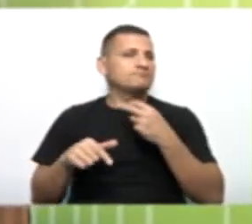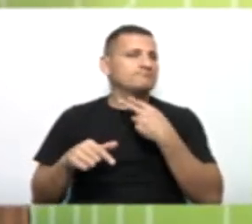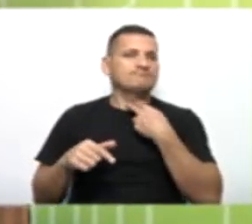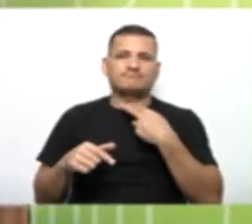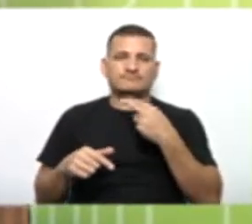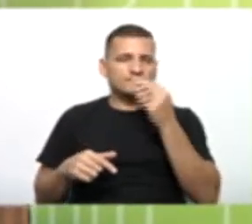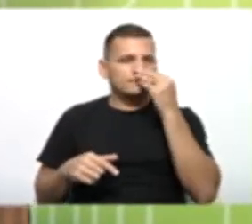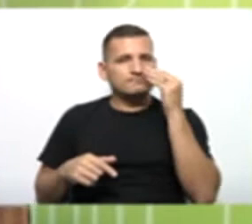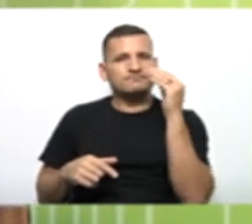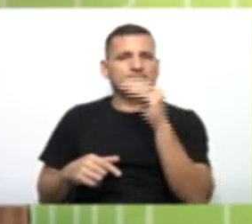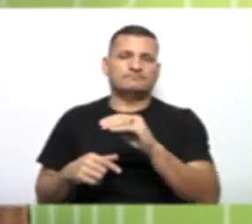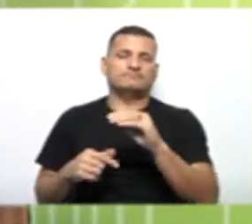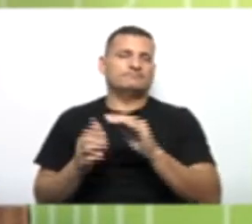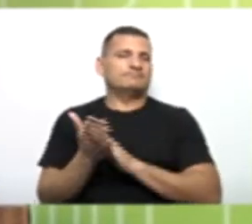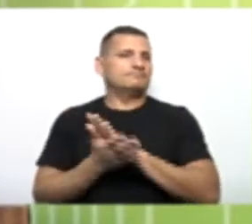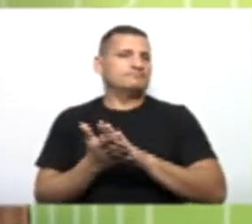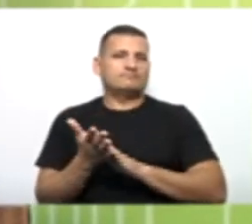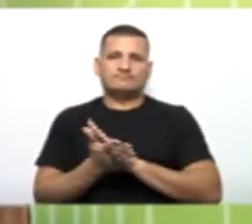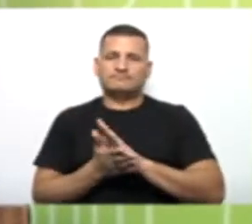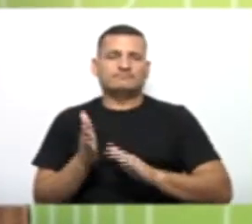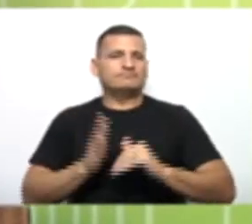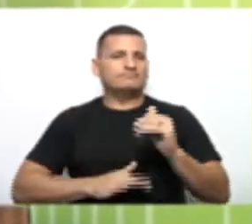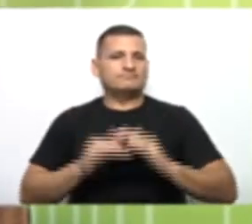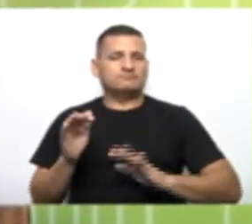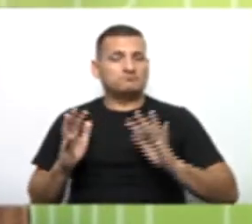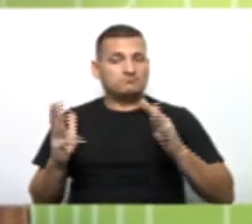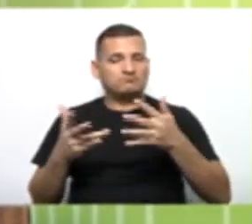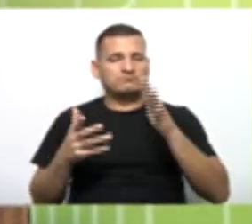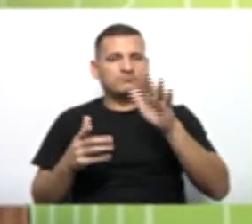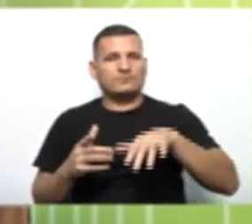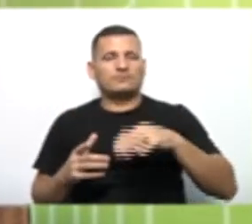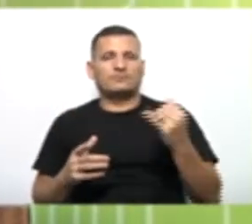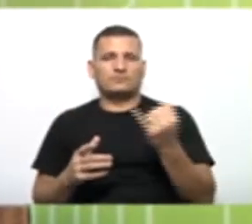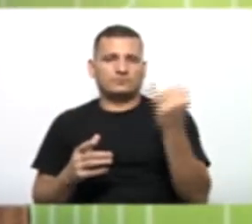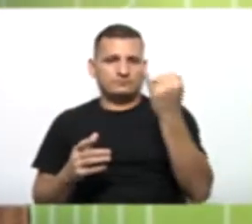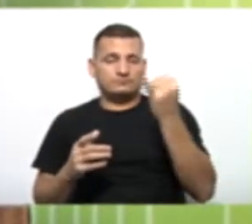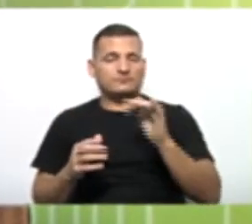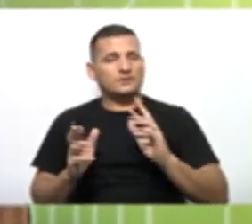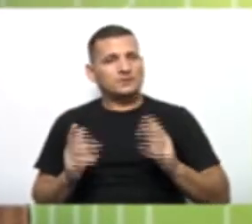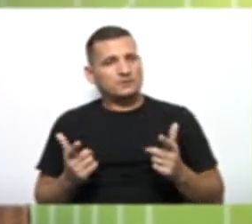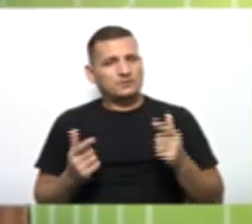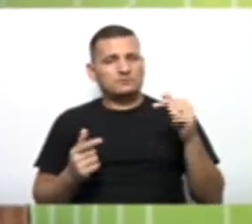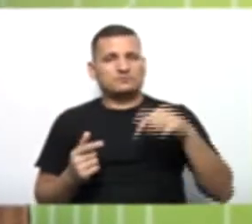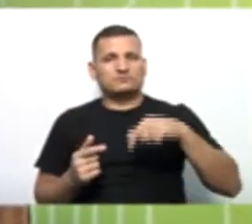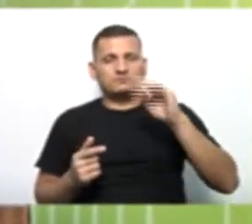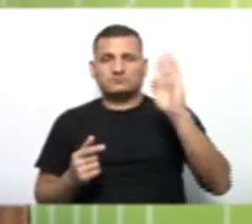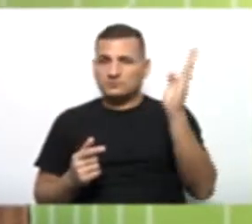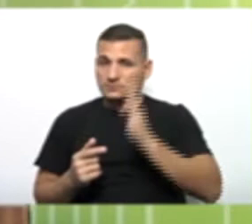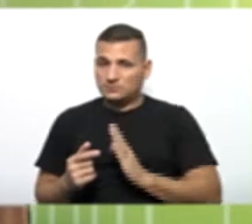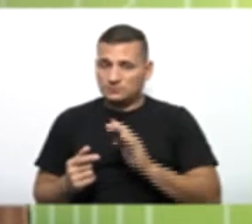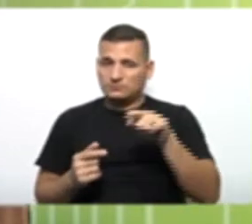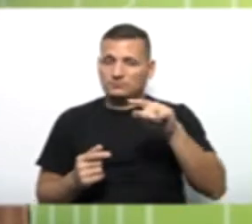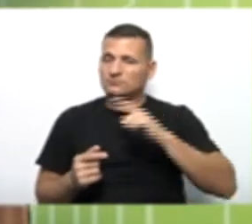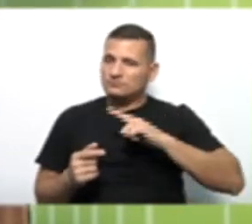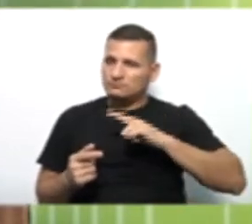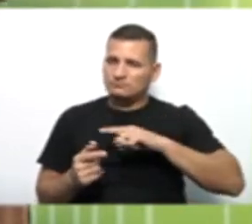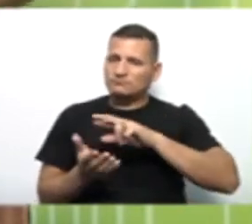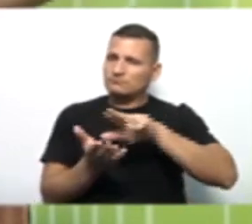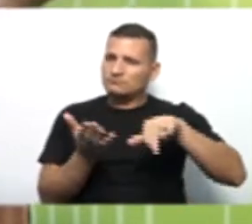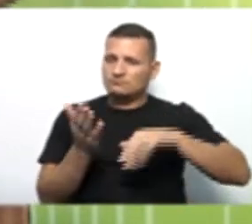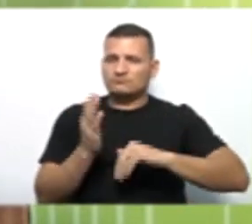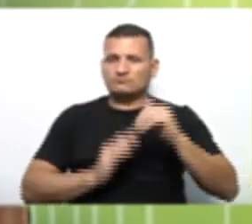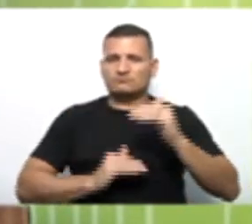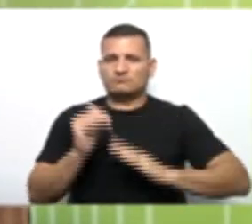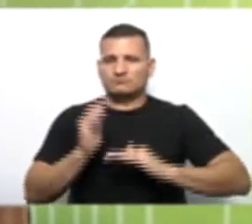desprezar em uma profissão todas elas são importantes é claro que num país como o brasil você tem uma série de